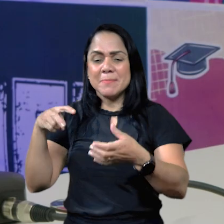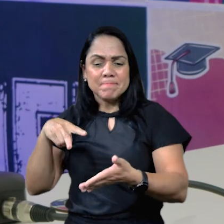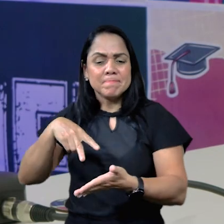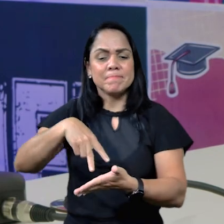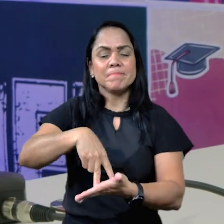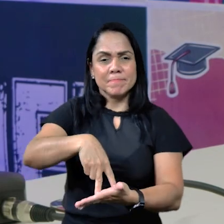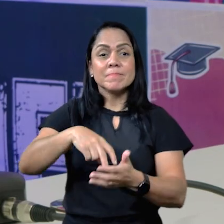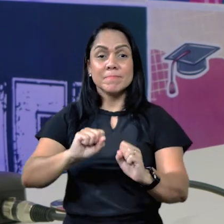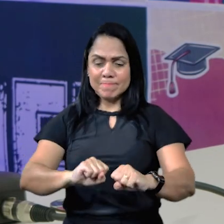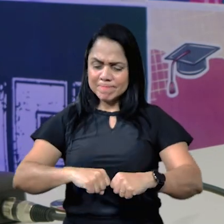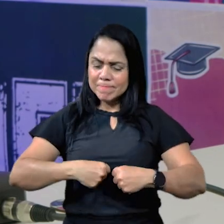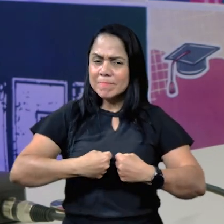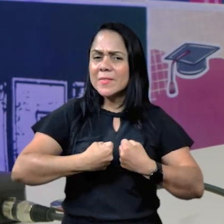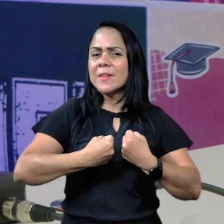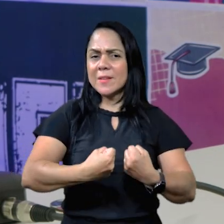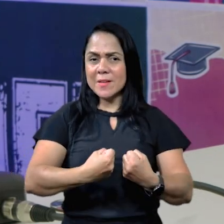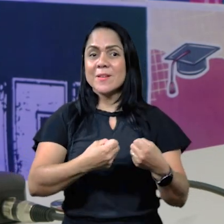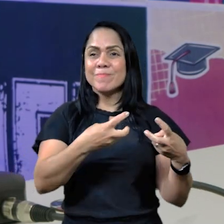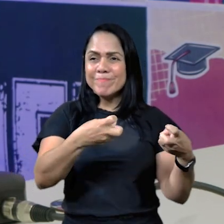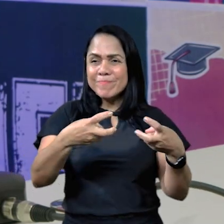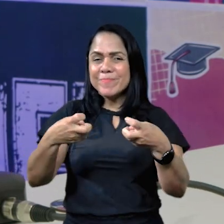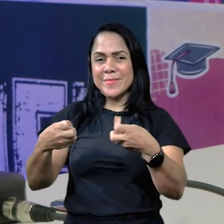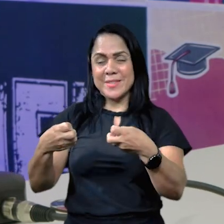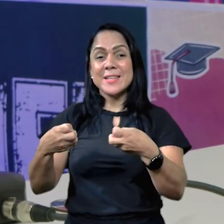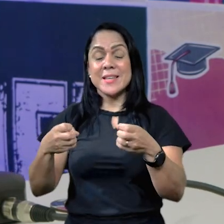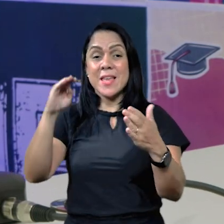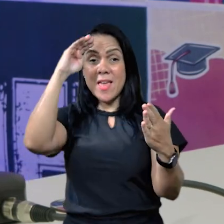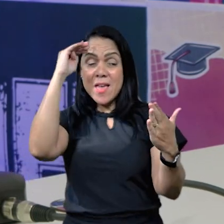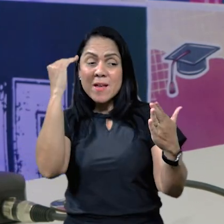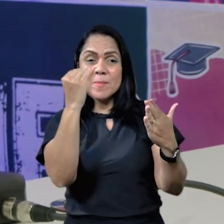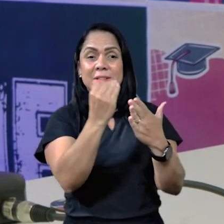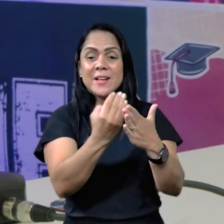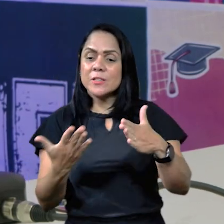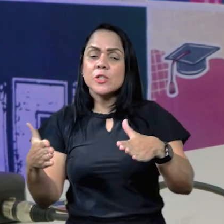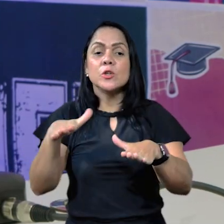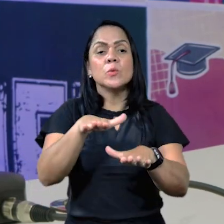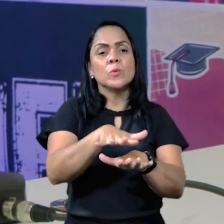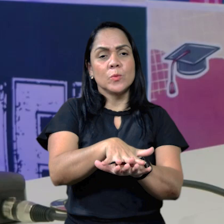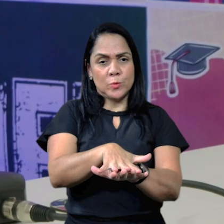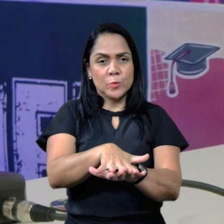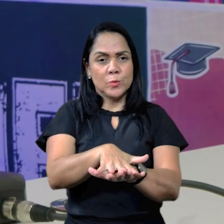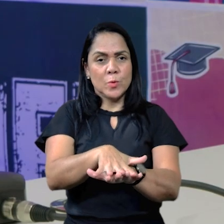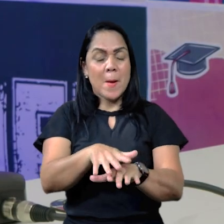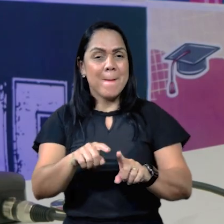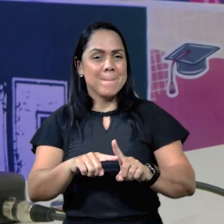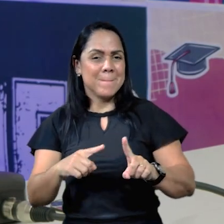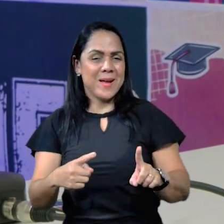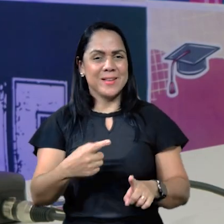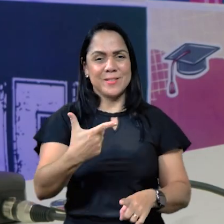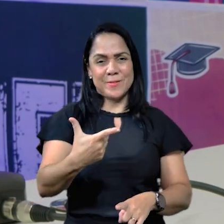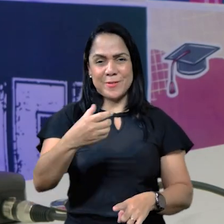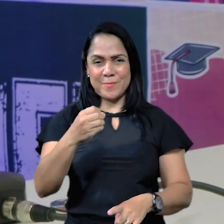ainda lutando, que eles querem ser vistos e querem ser respeitados e querem ser incluídos. Só que em